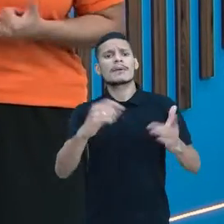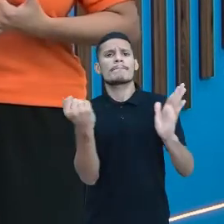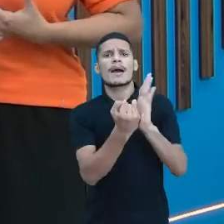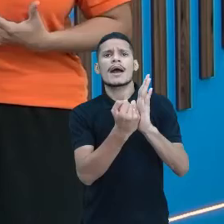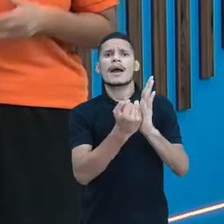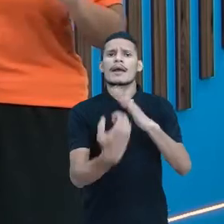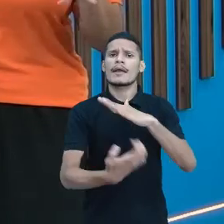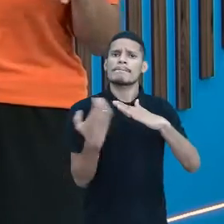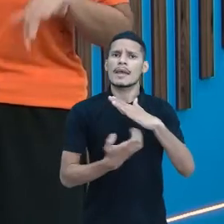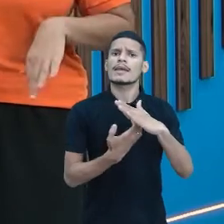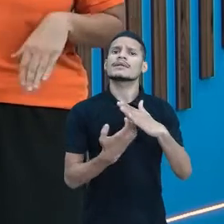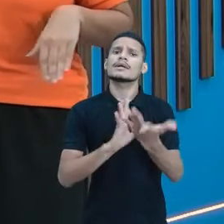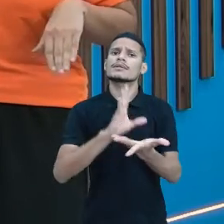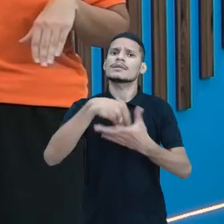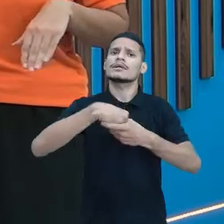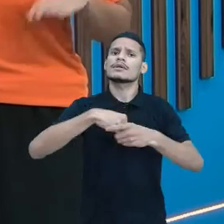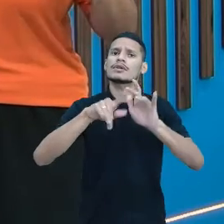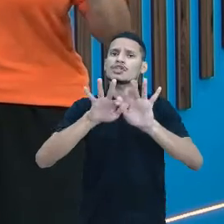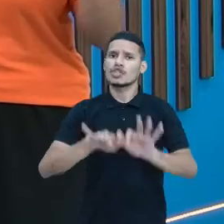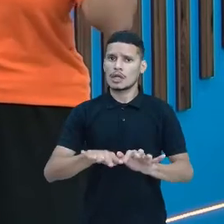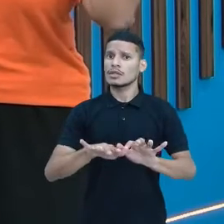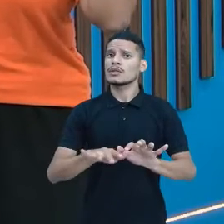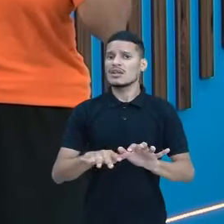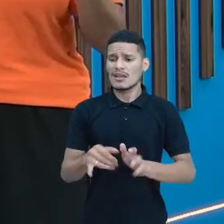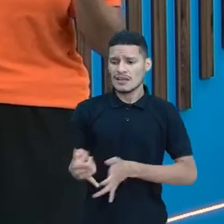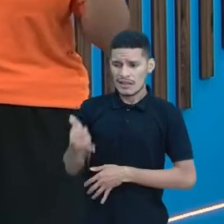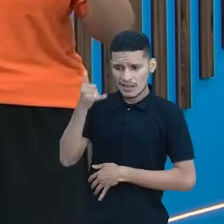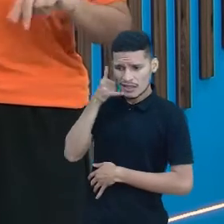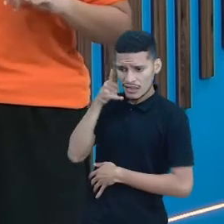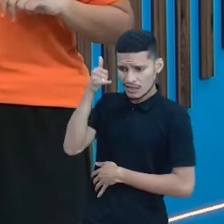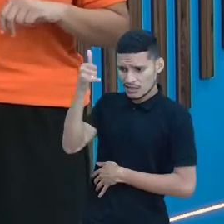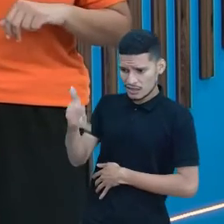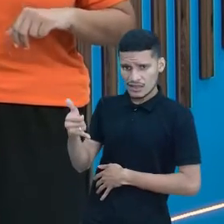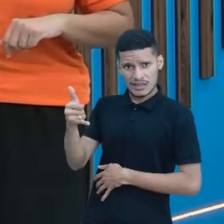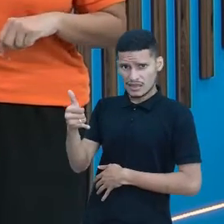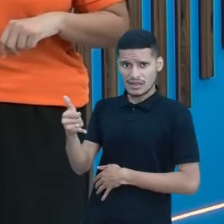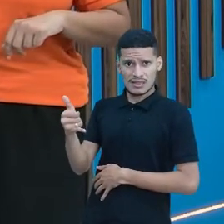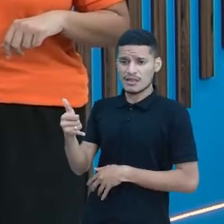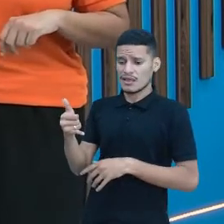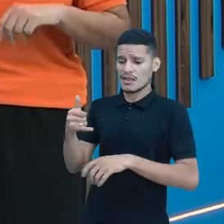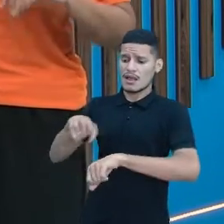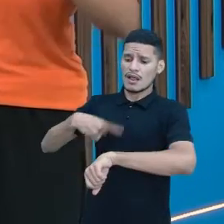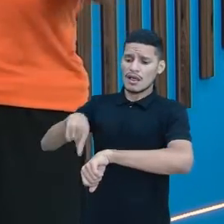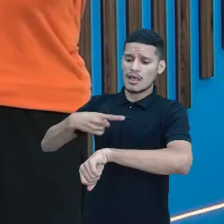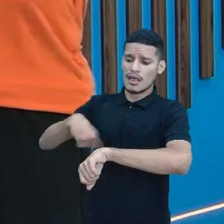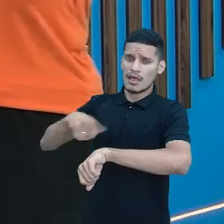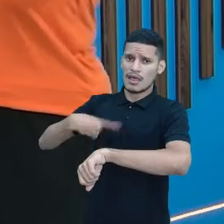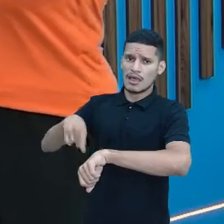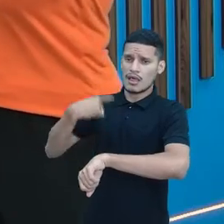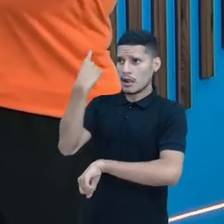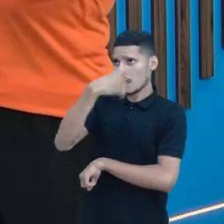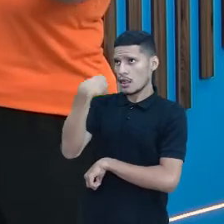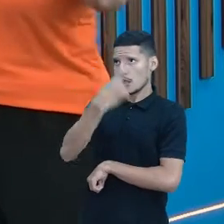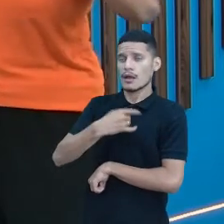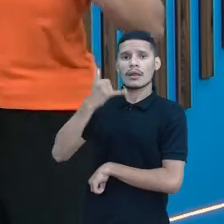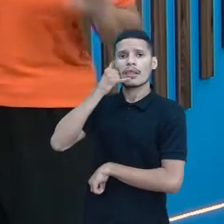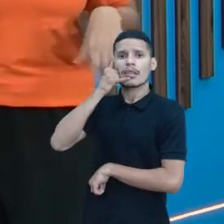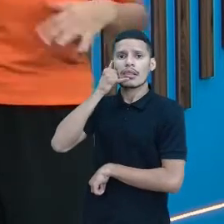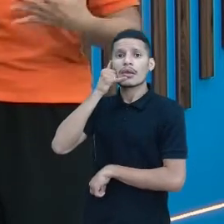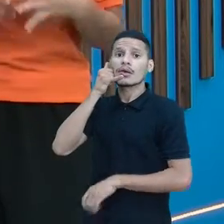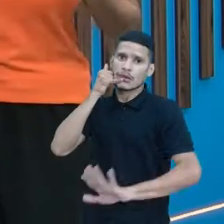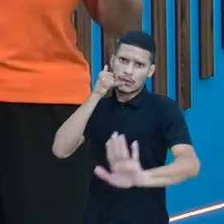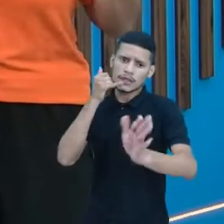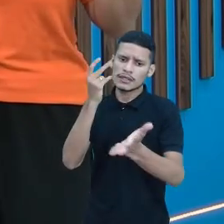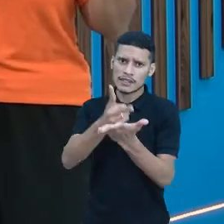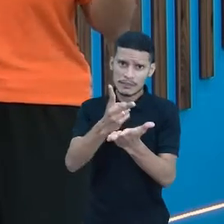algum serviço, pelo chat, ao invés de ligar no saque, ao invés de passar horas no telefone. E claro que nem sempre a